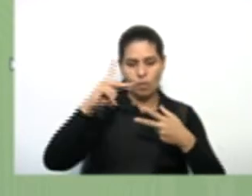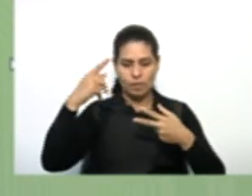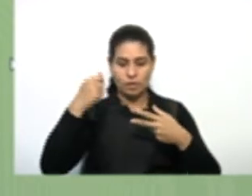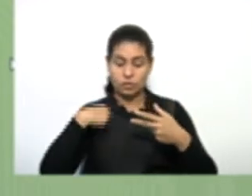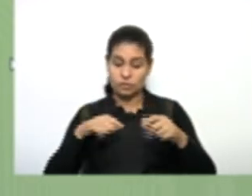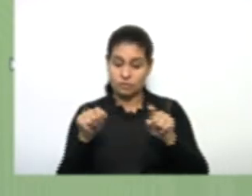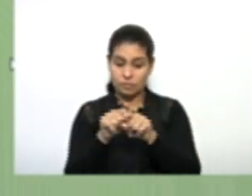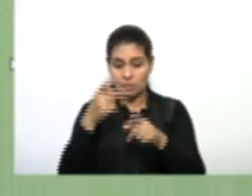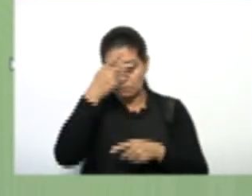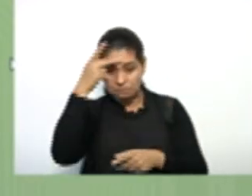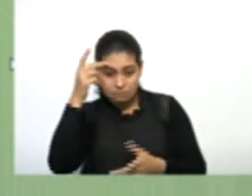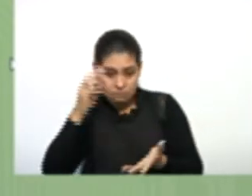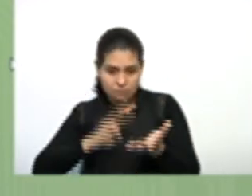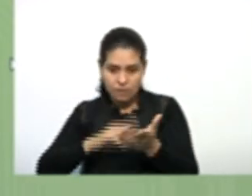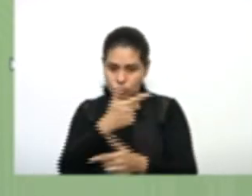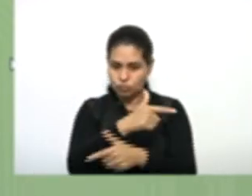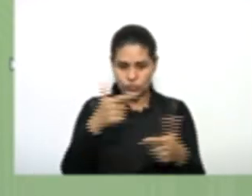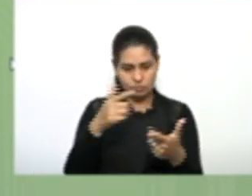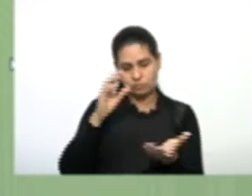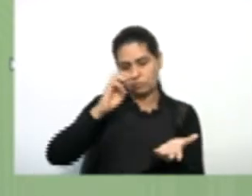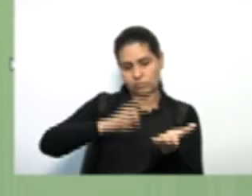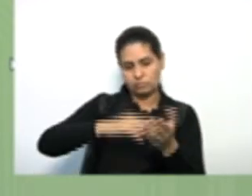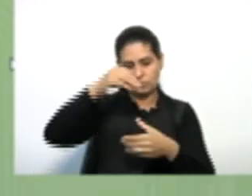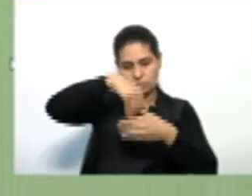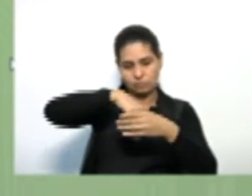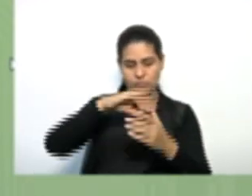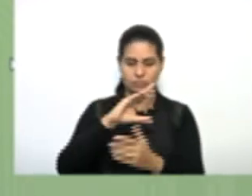para cooperados e para não cooperados?